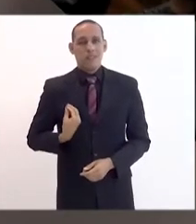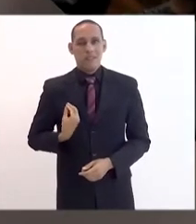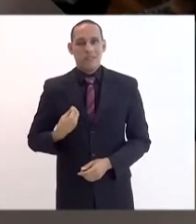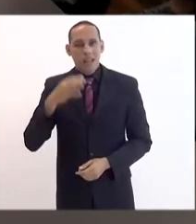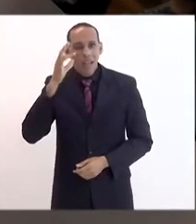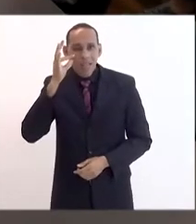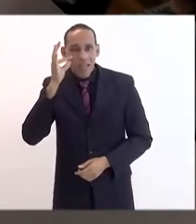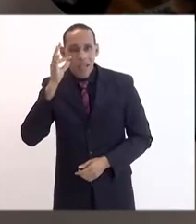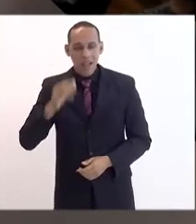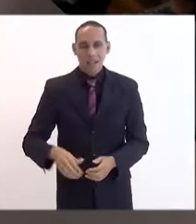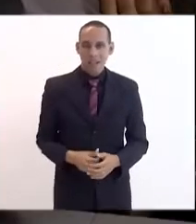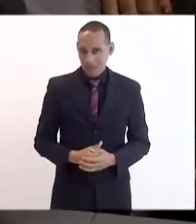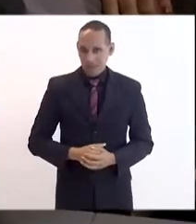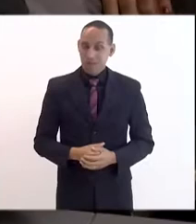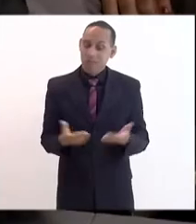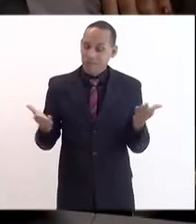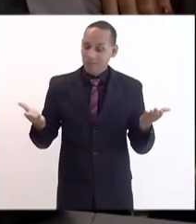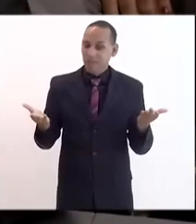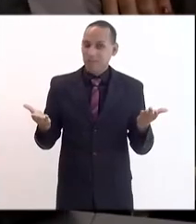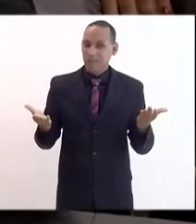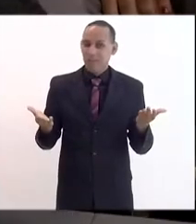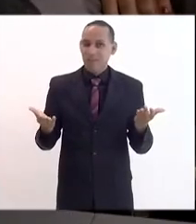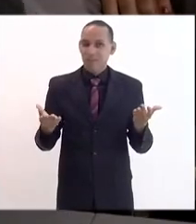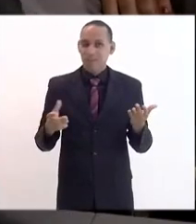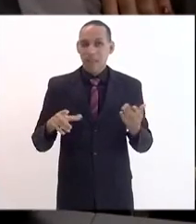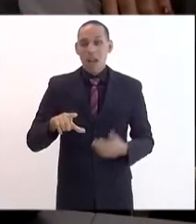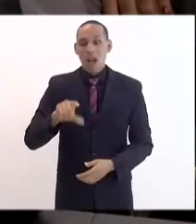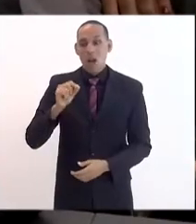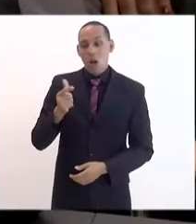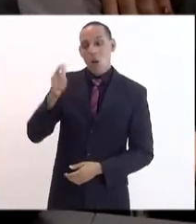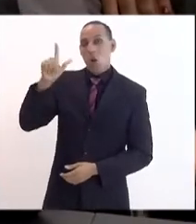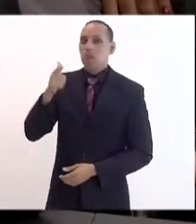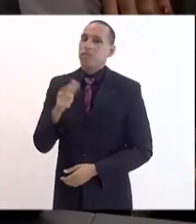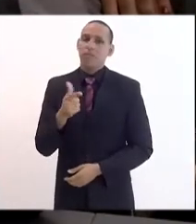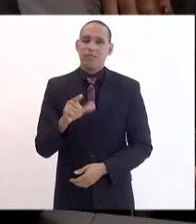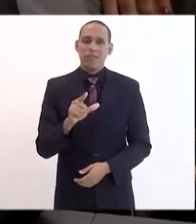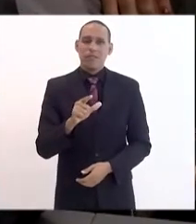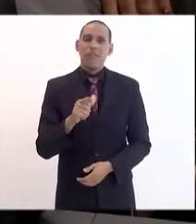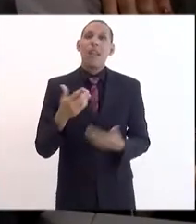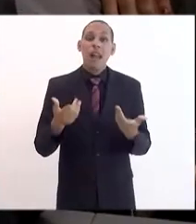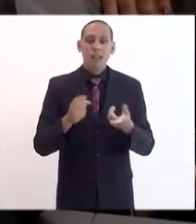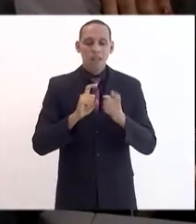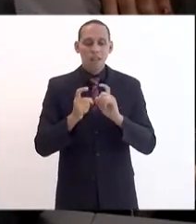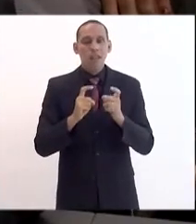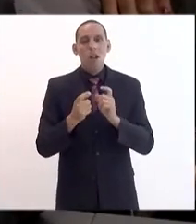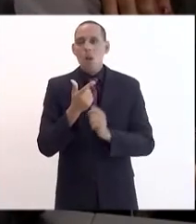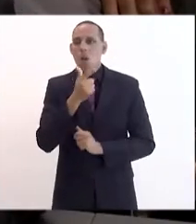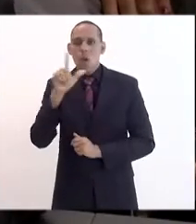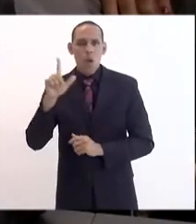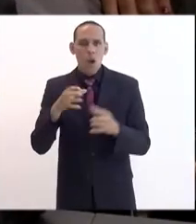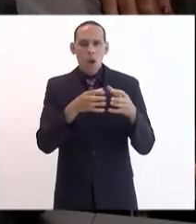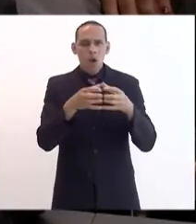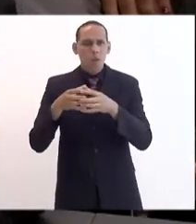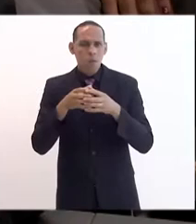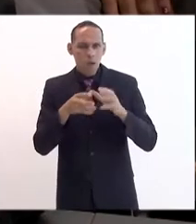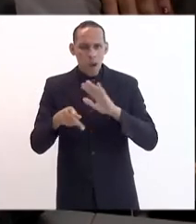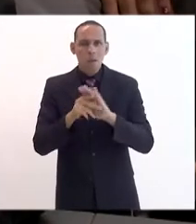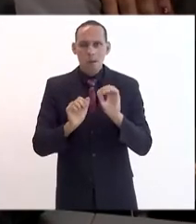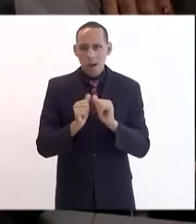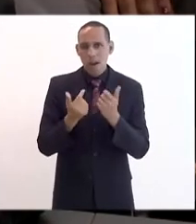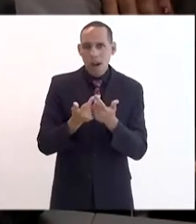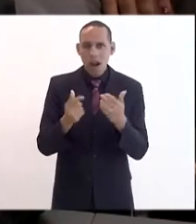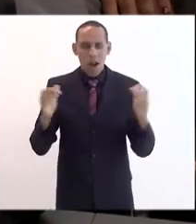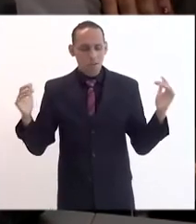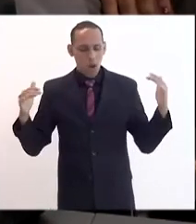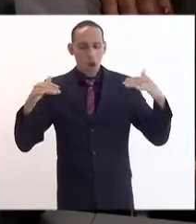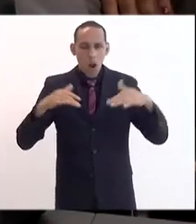Né? Pois é, sem nenhuma alternativa. Na sequência daquela reunião, várias comissões da Assembleia também se